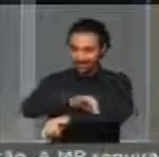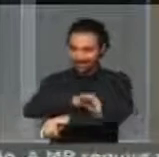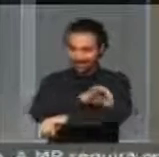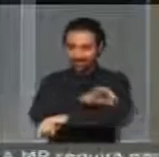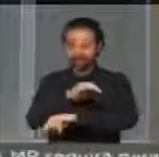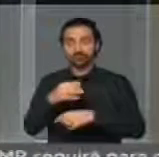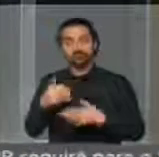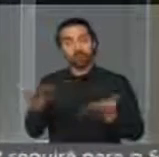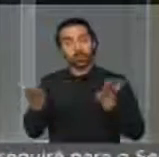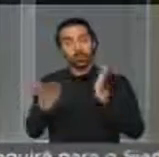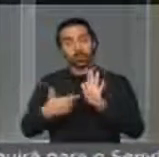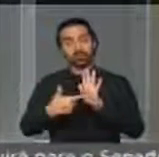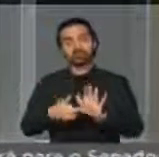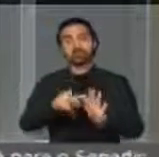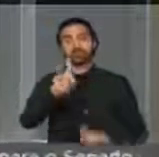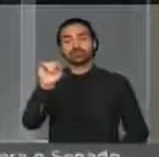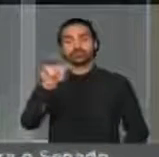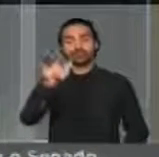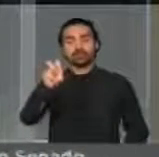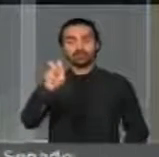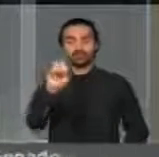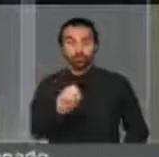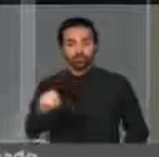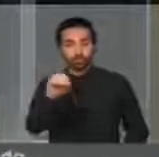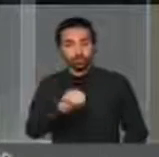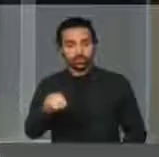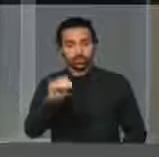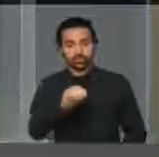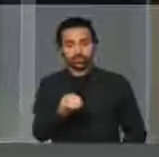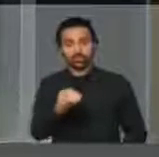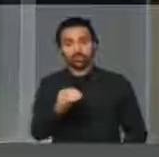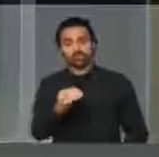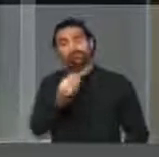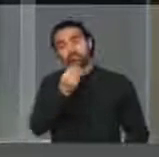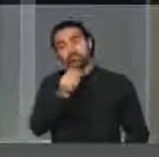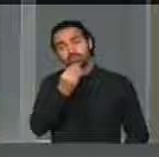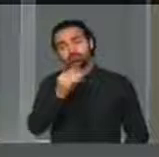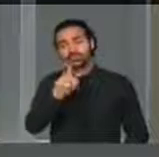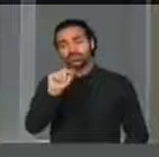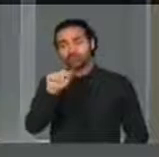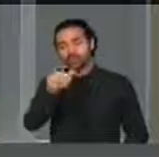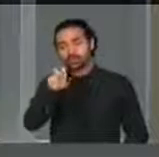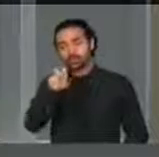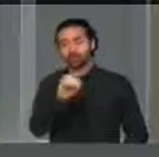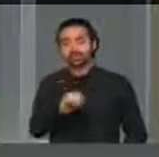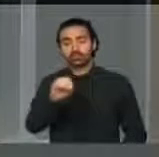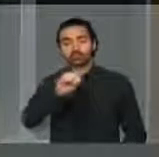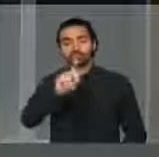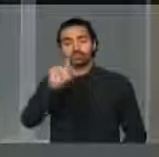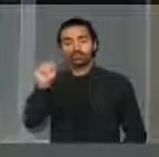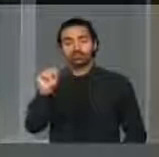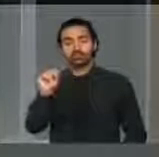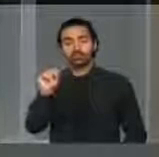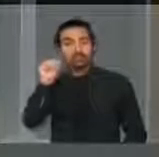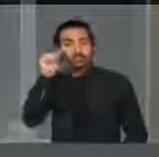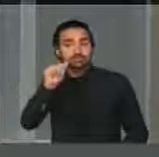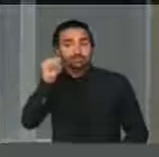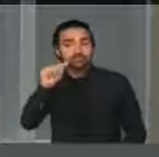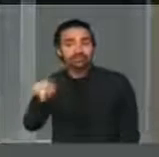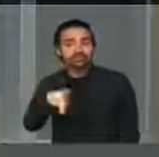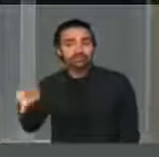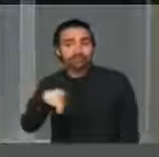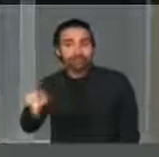esse 15 de outubro, que devia ser chamado mais apropriadamente de Dia das